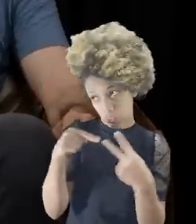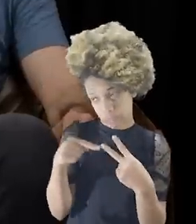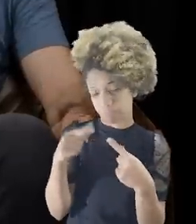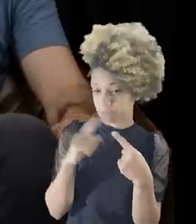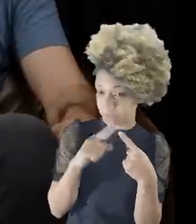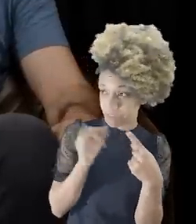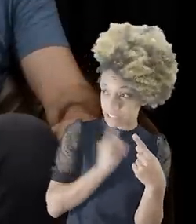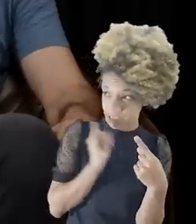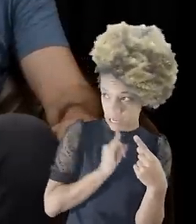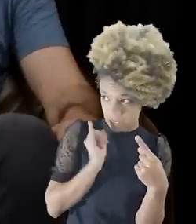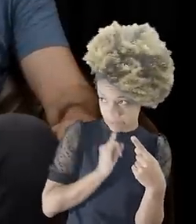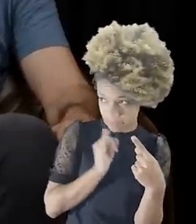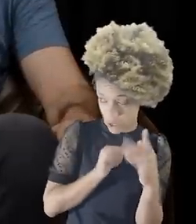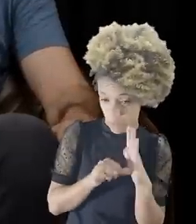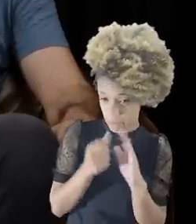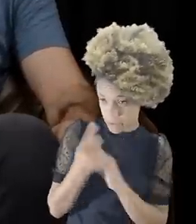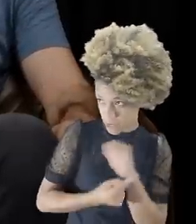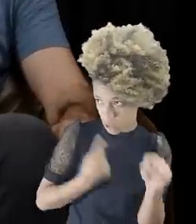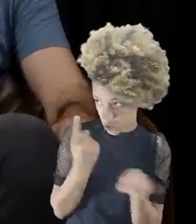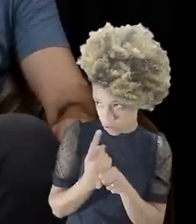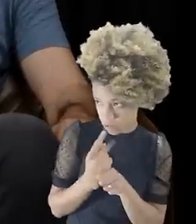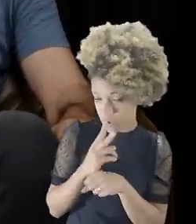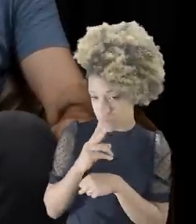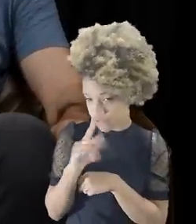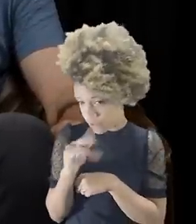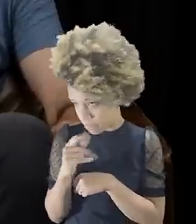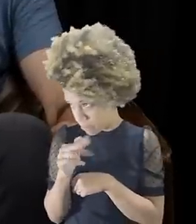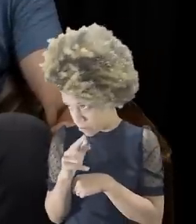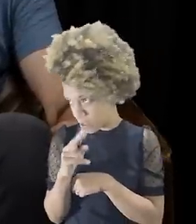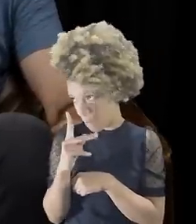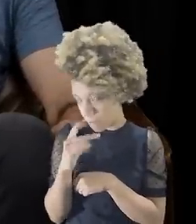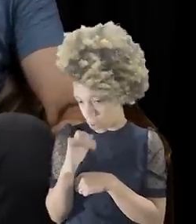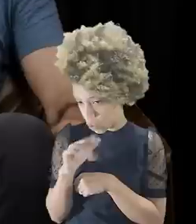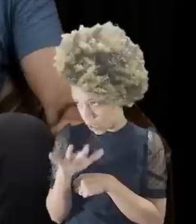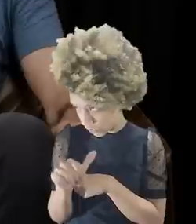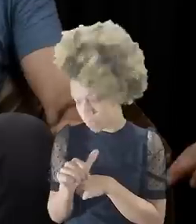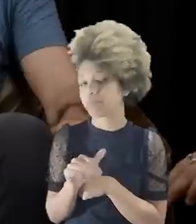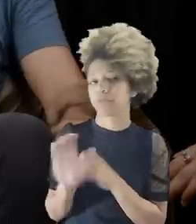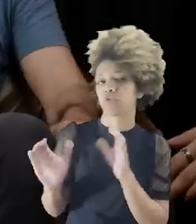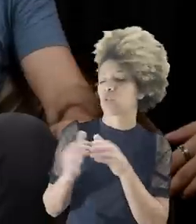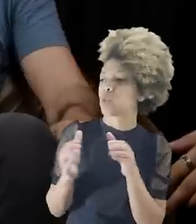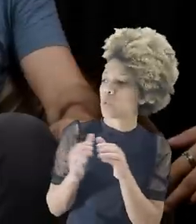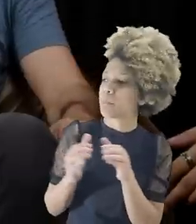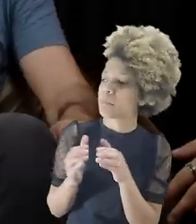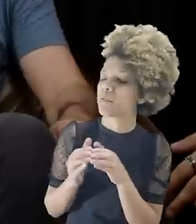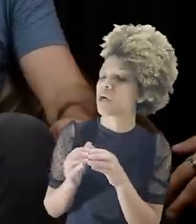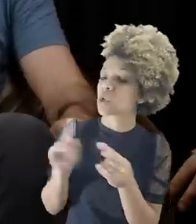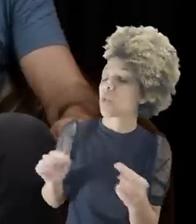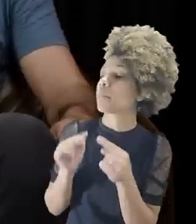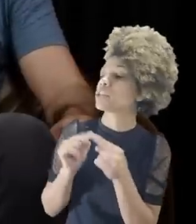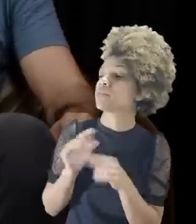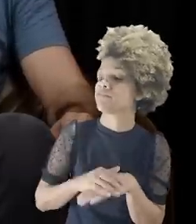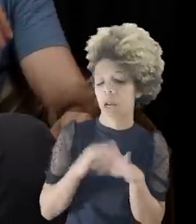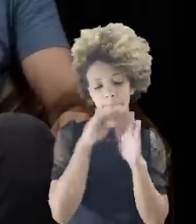dois que foi um na Itália no primeiro ano que eu joguei com a virtus Bolonha que a gente montou um time que o nosso